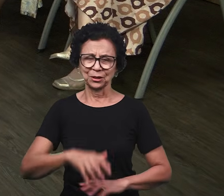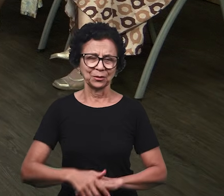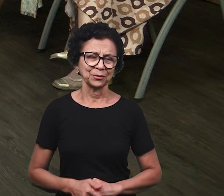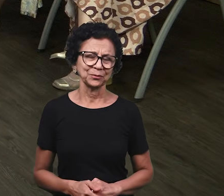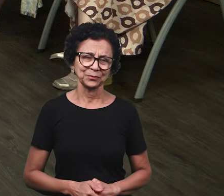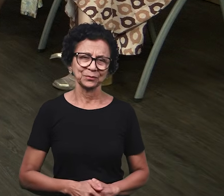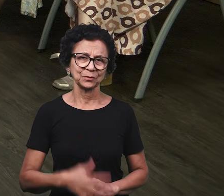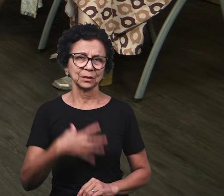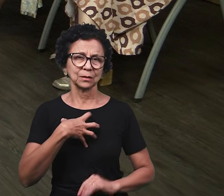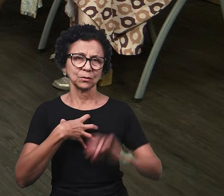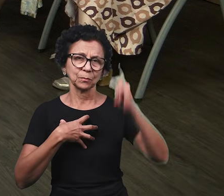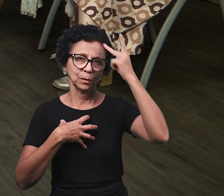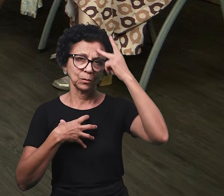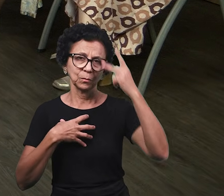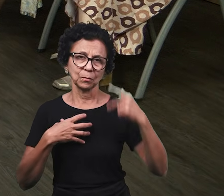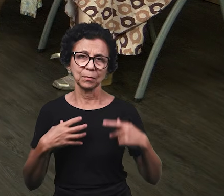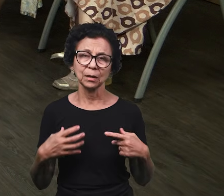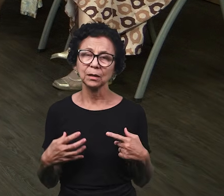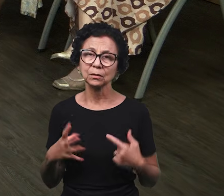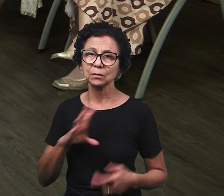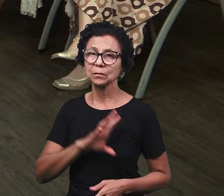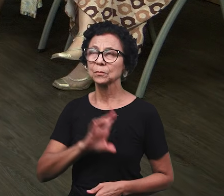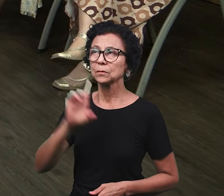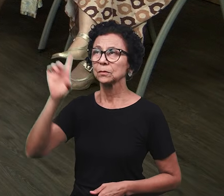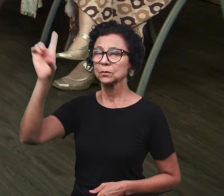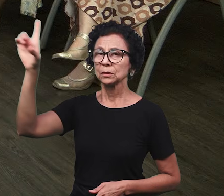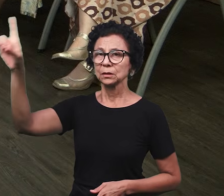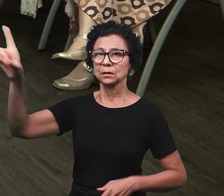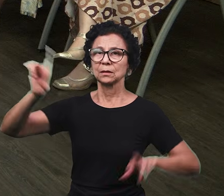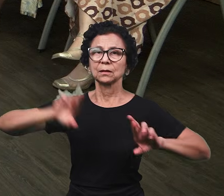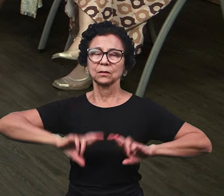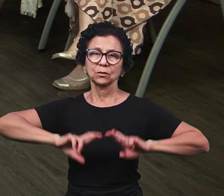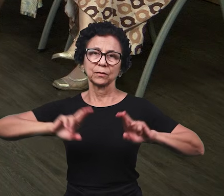confundir o sentimento, muitas vezes, as pessoas têm,